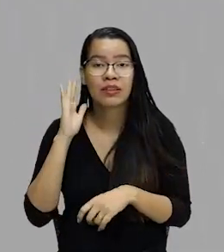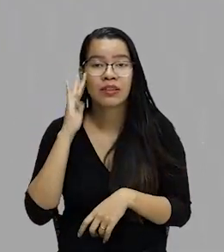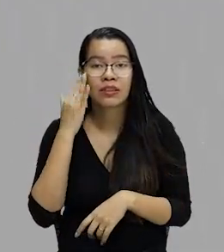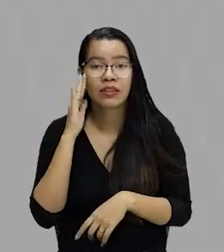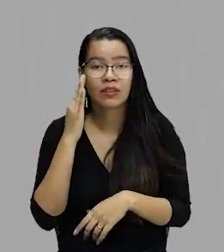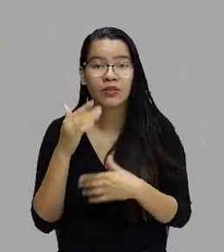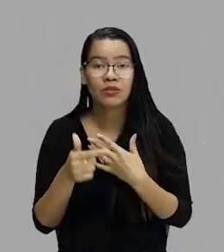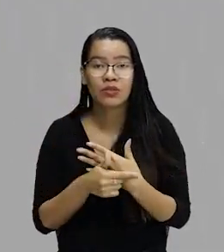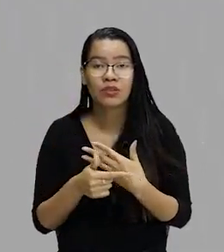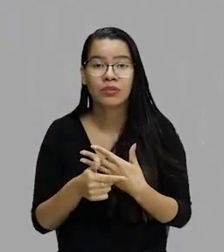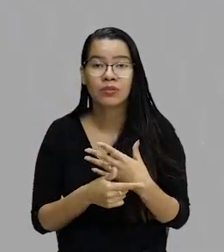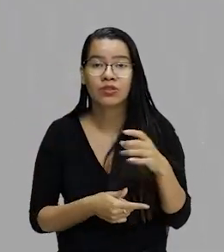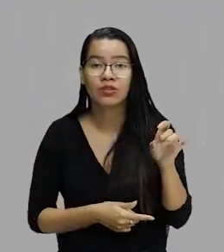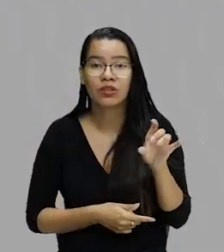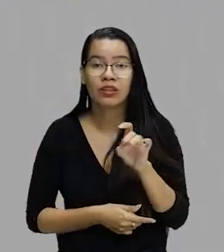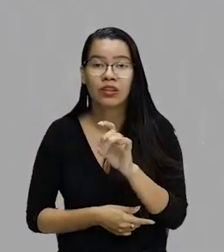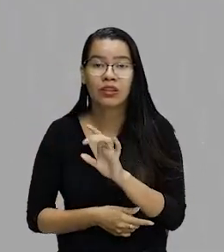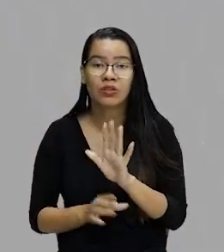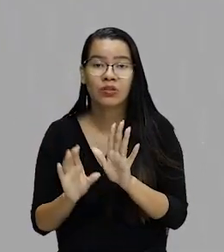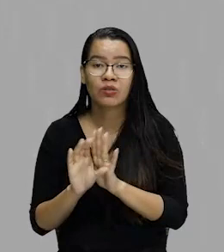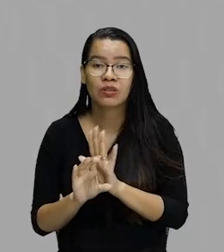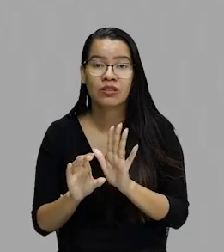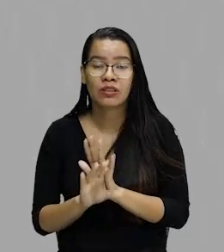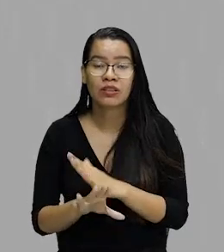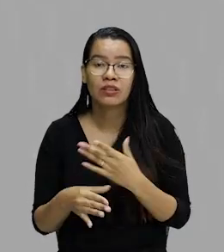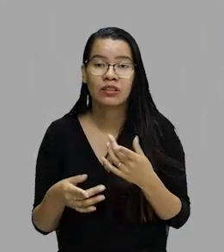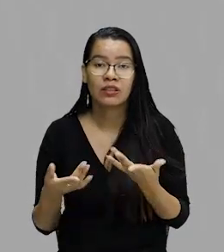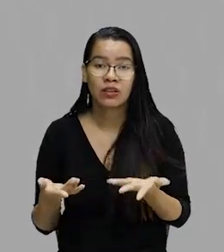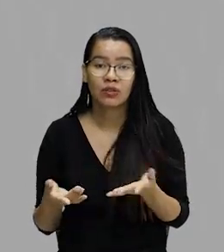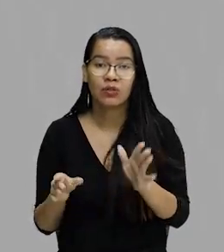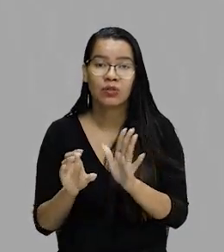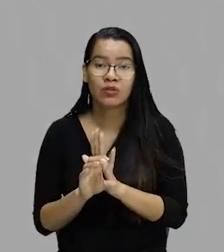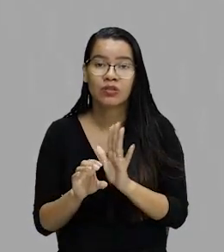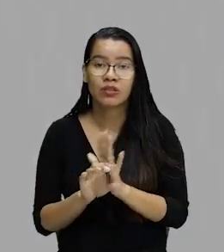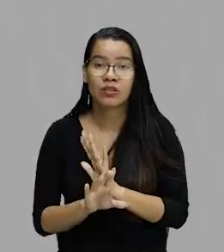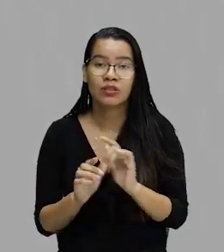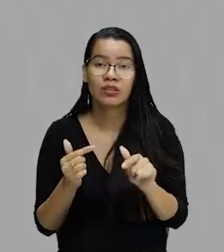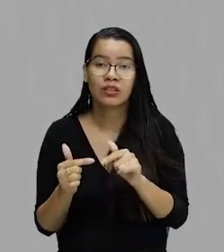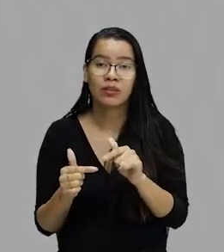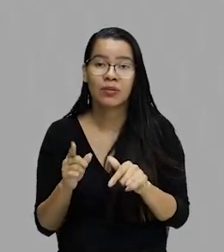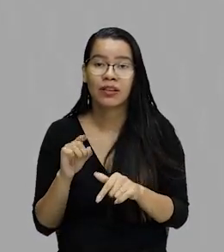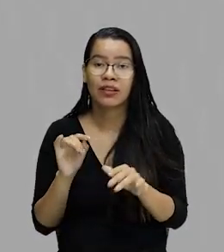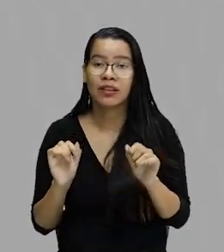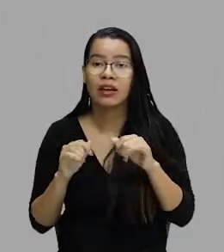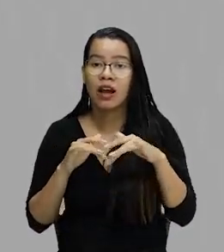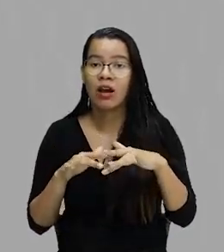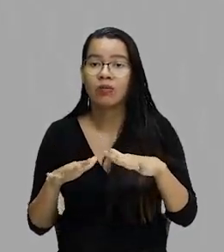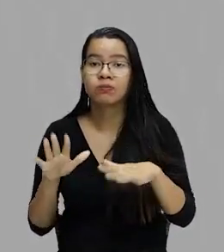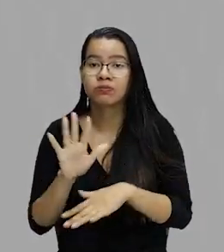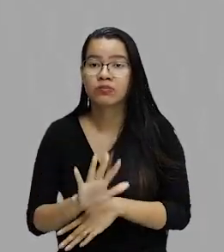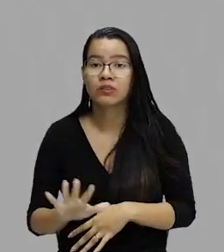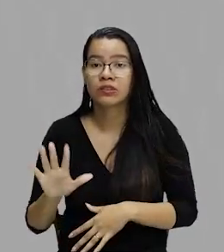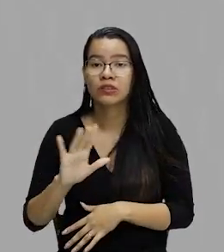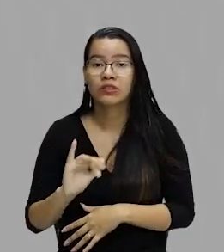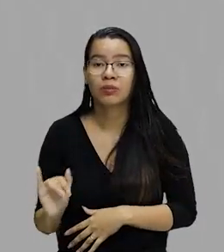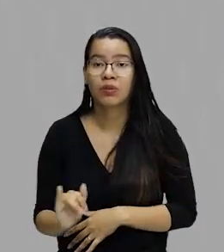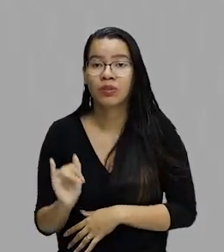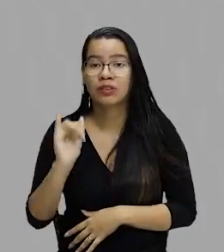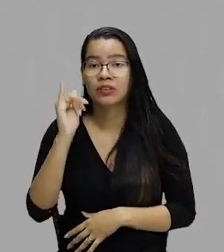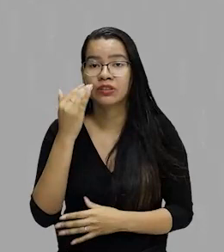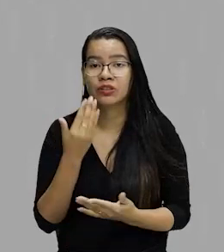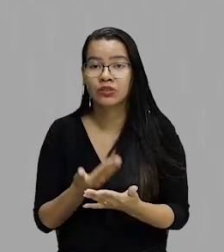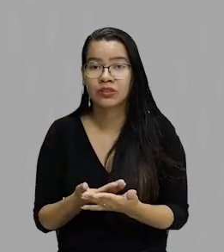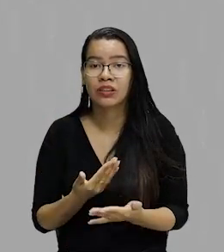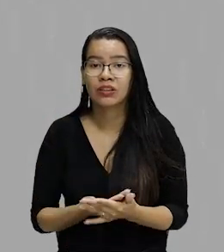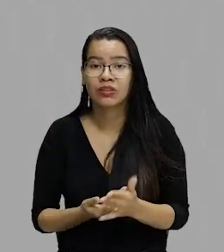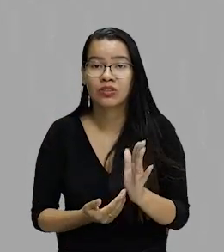de cada conceito. E o conceito de trabalho é um conceito muito amplo, muito importante, muito estudado, como eu já avisei para vocês.